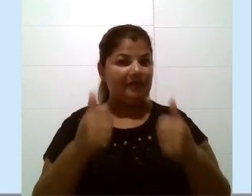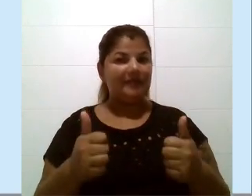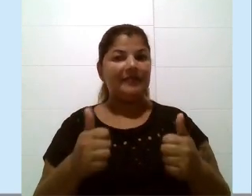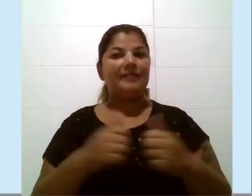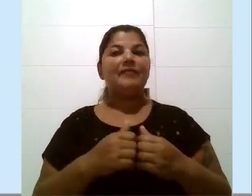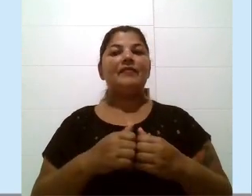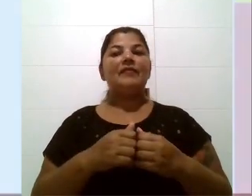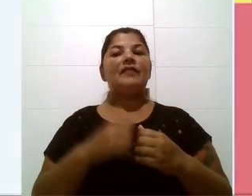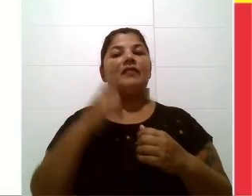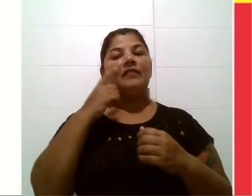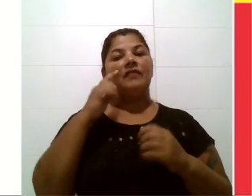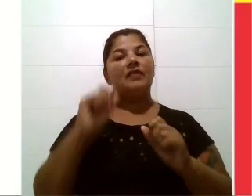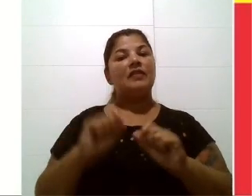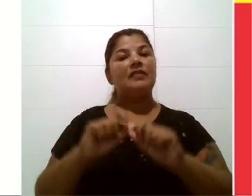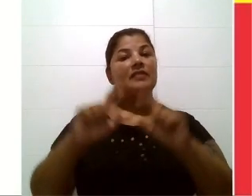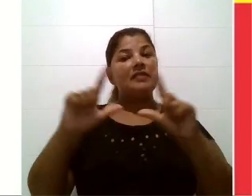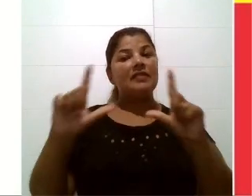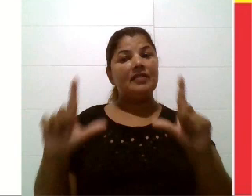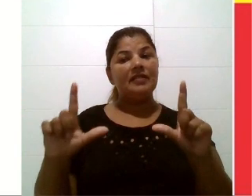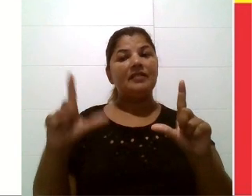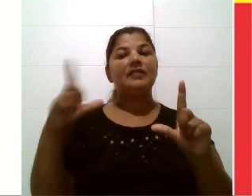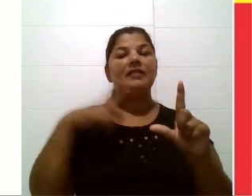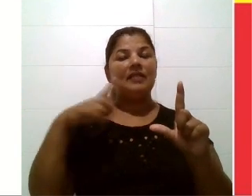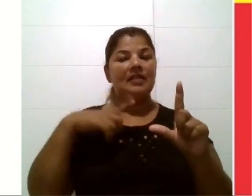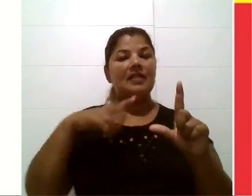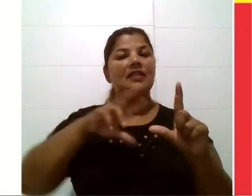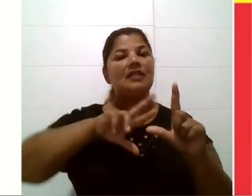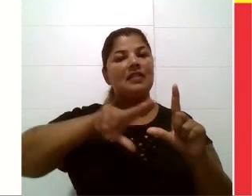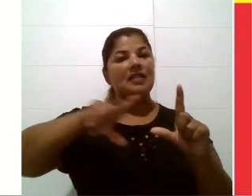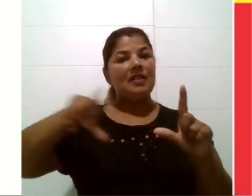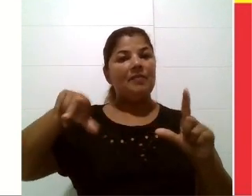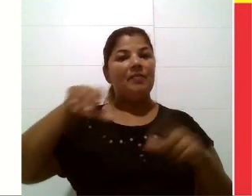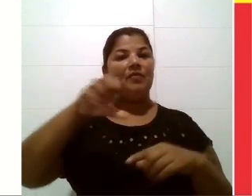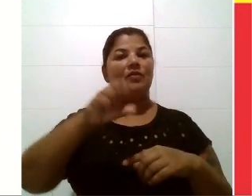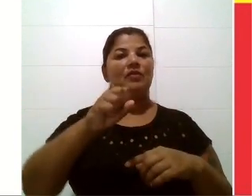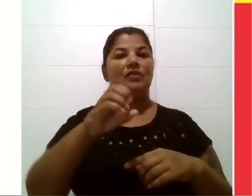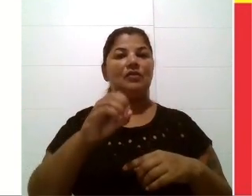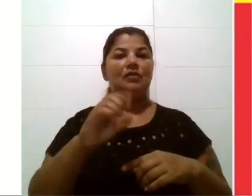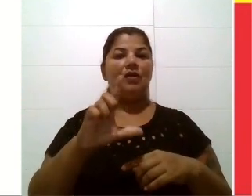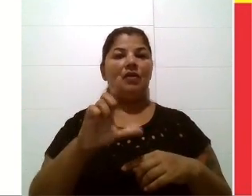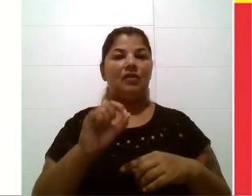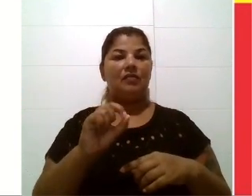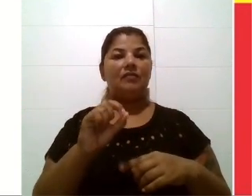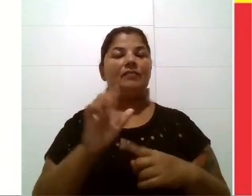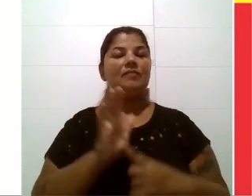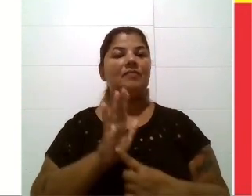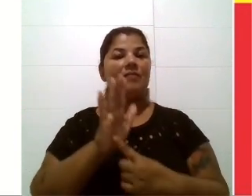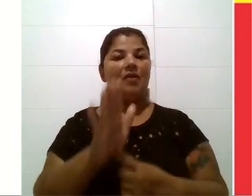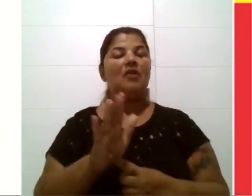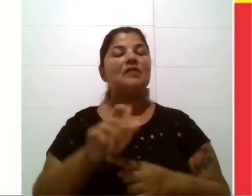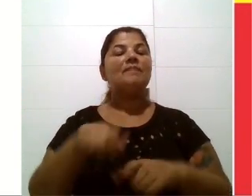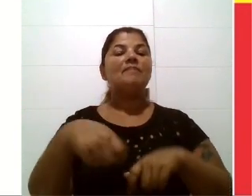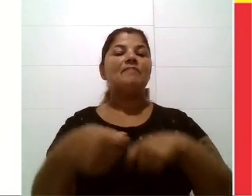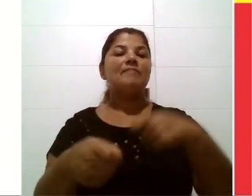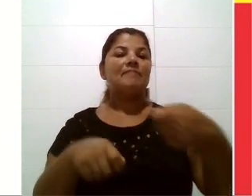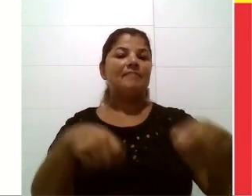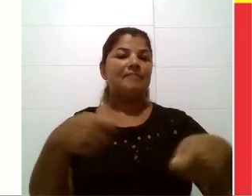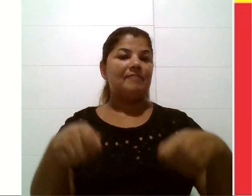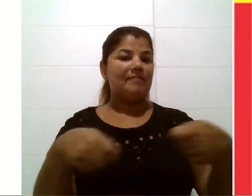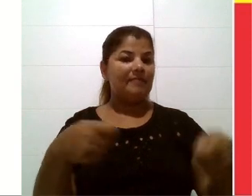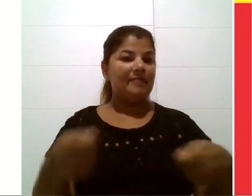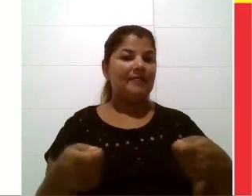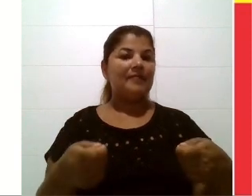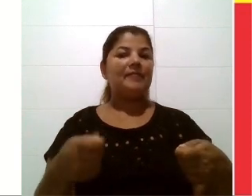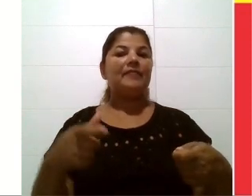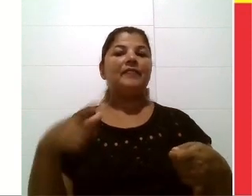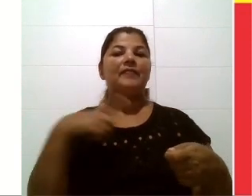tela. Existem vários tipos de solos, né? Então, para vocês aí eu trouxe alguns principais, tá? Então,